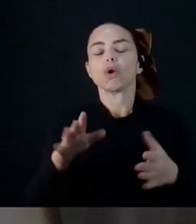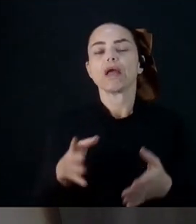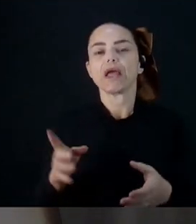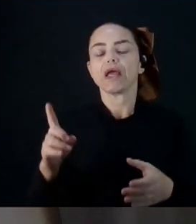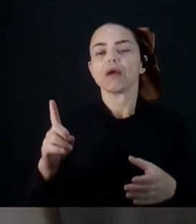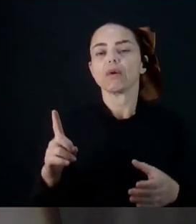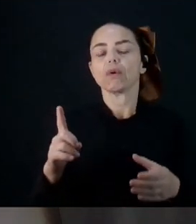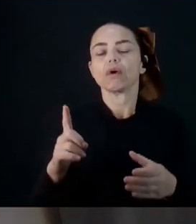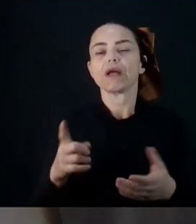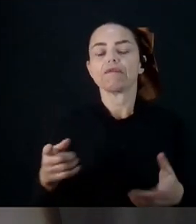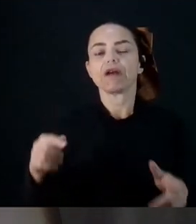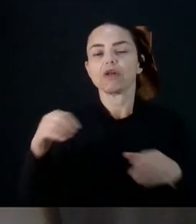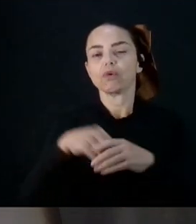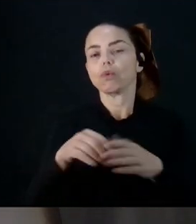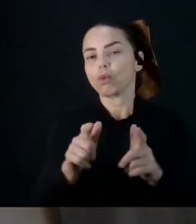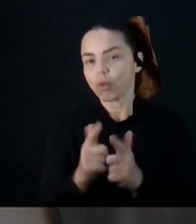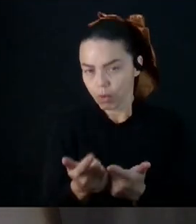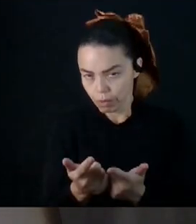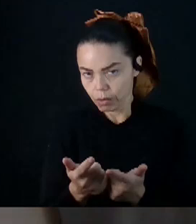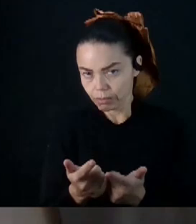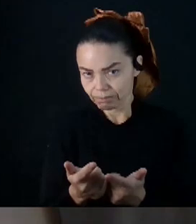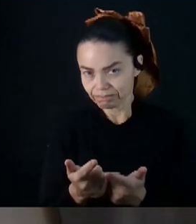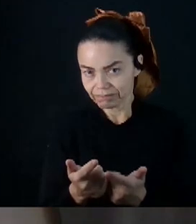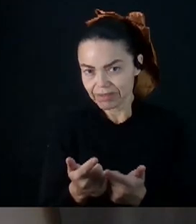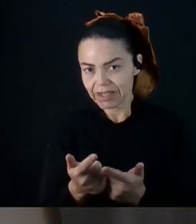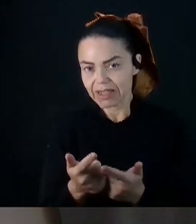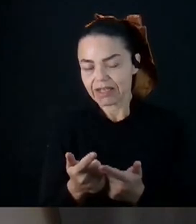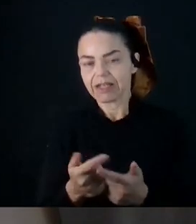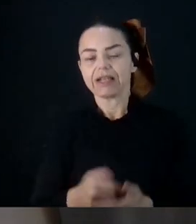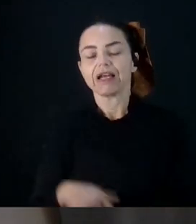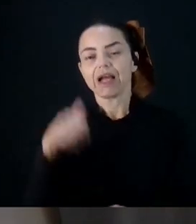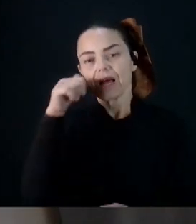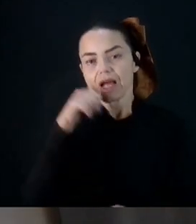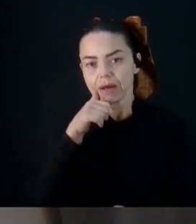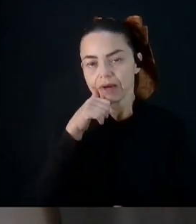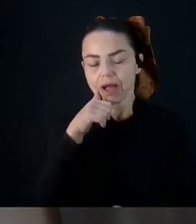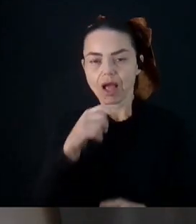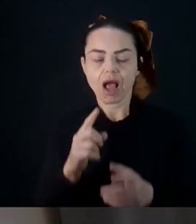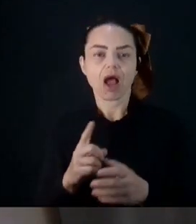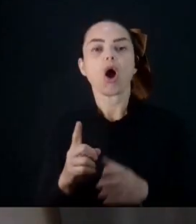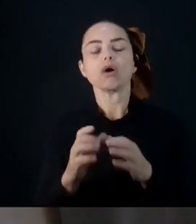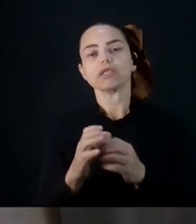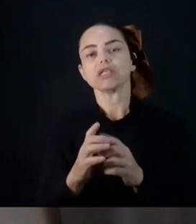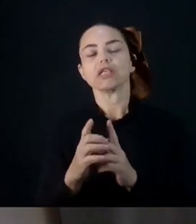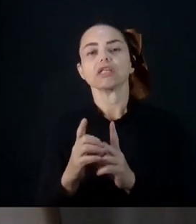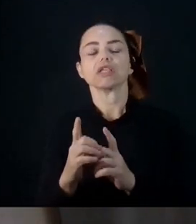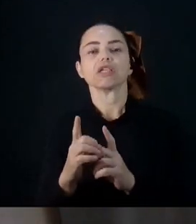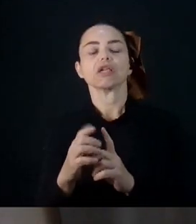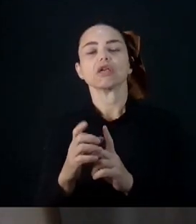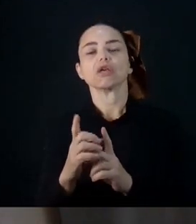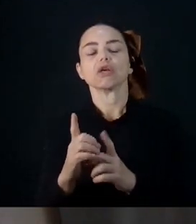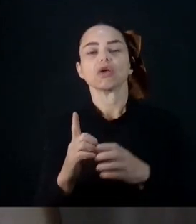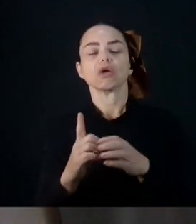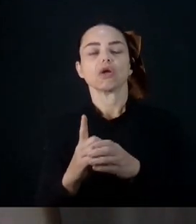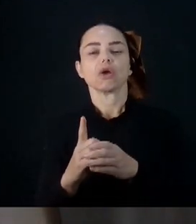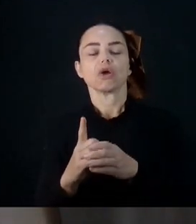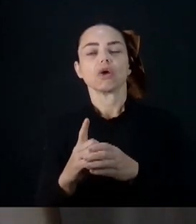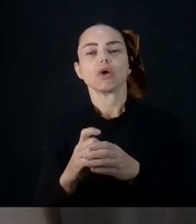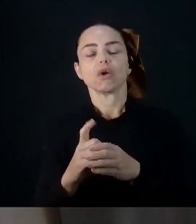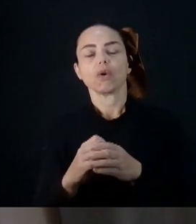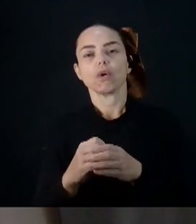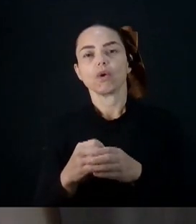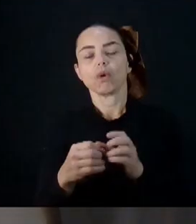A gente está falando no geral das meninas, porque, né, o tema é maquiagem, né? Mas, né, os